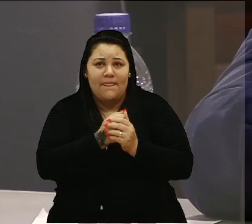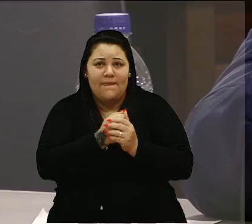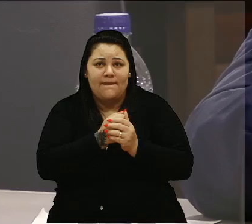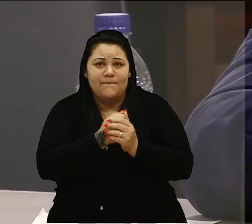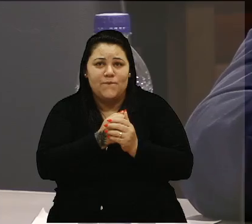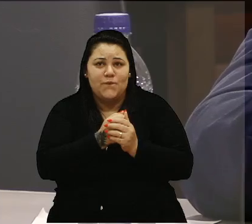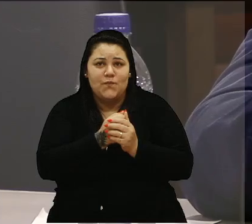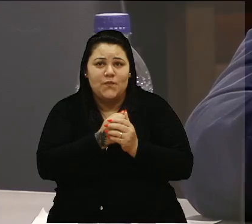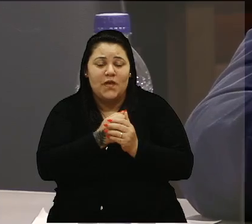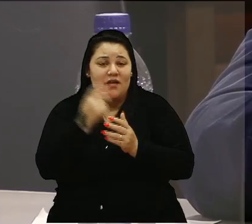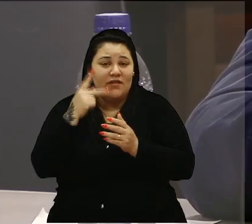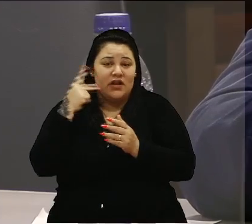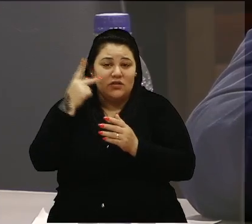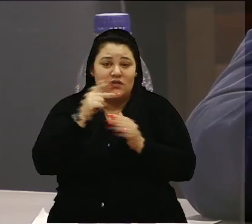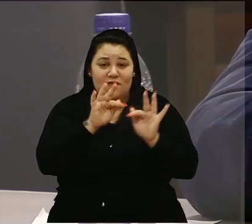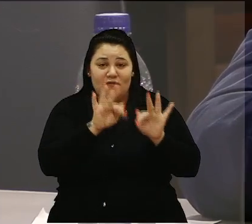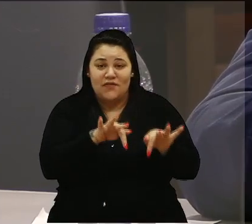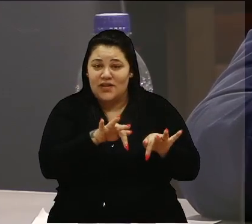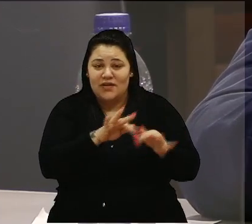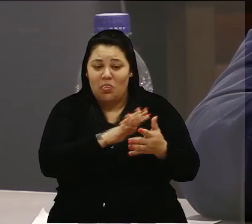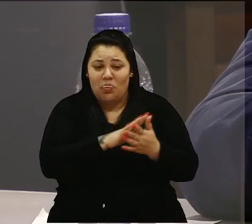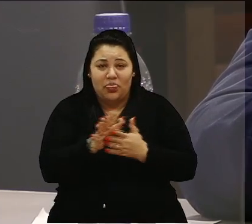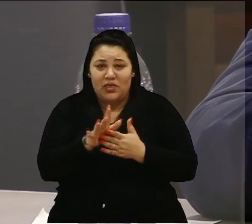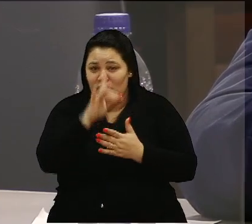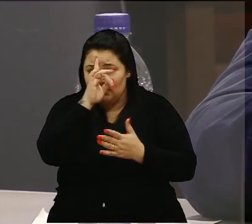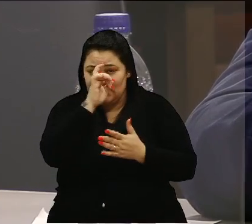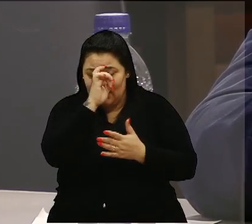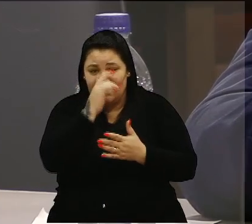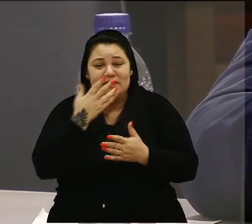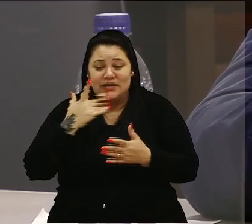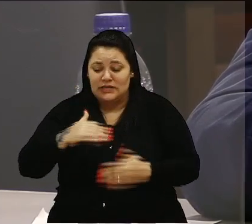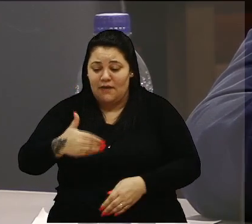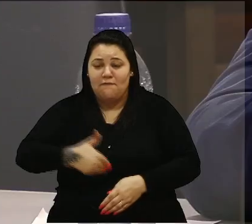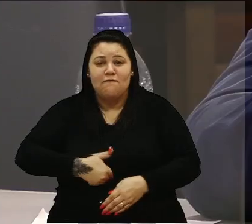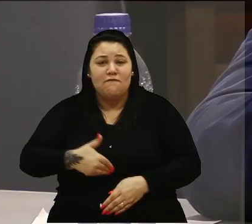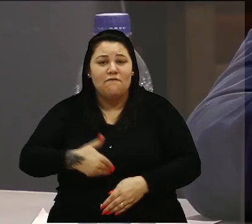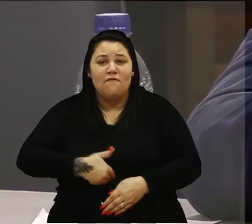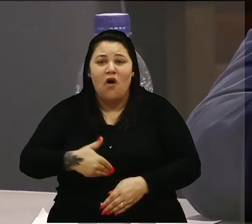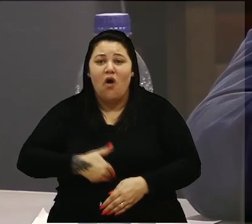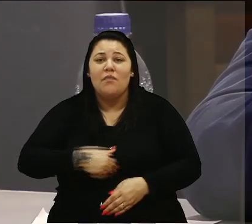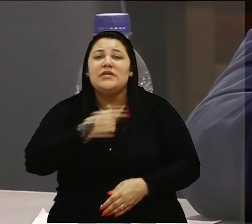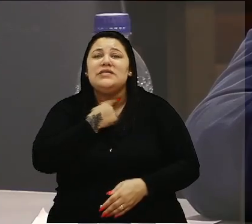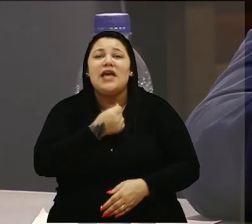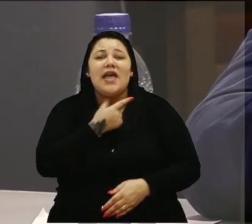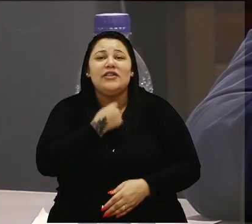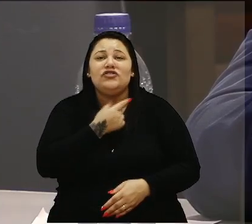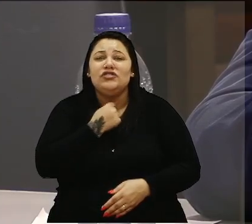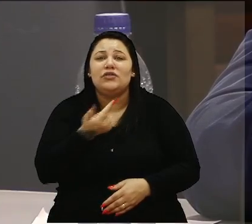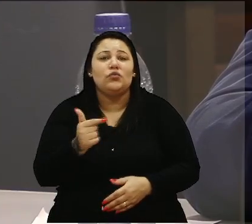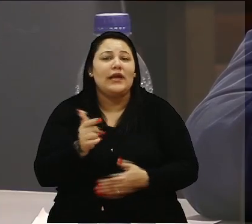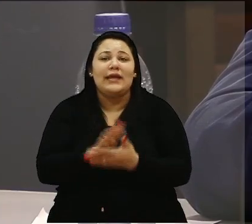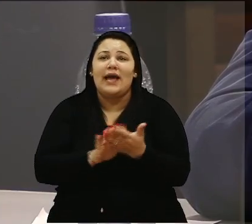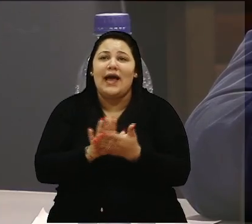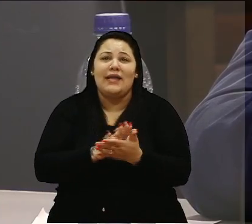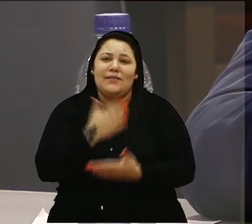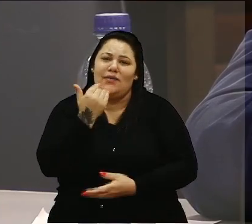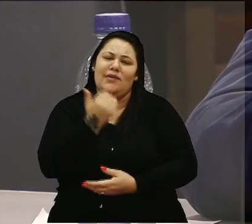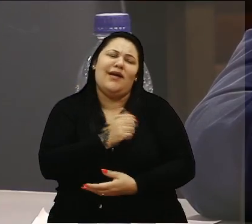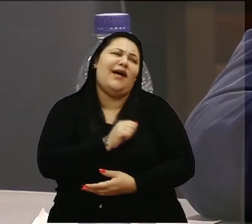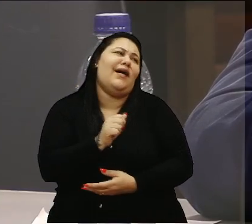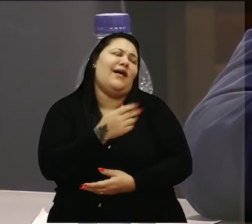Vereador, acabaram com hospitais, vereador, as crianças estão famintas, morrendo de fome, de sede, não tem nada.